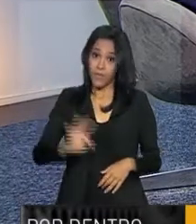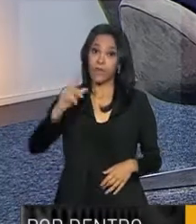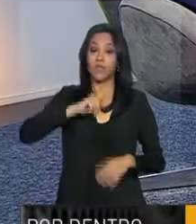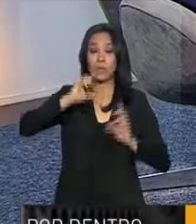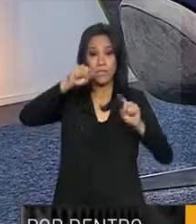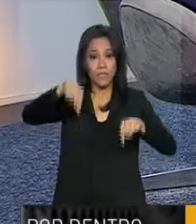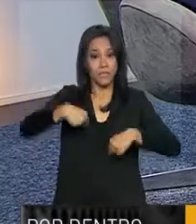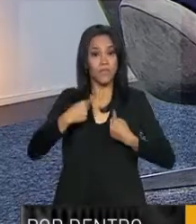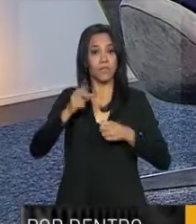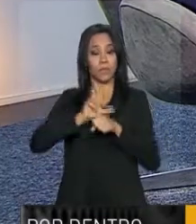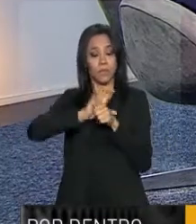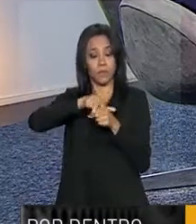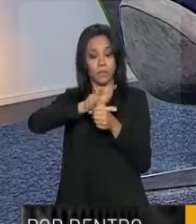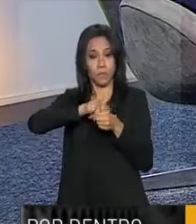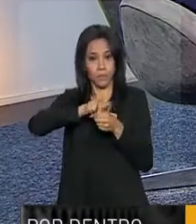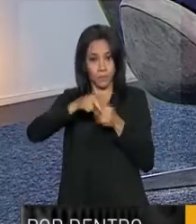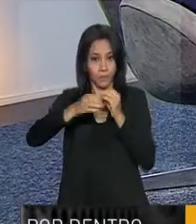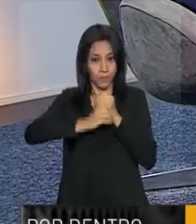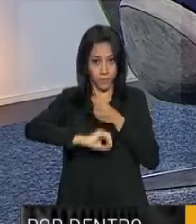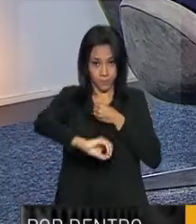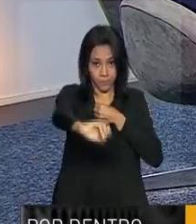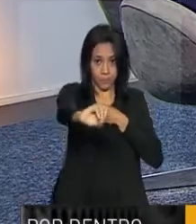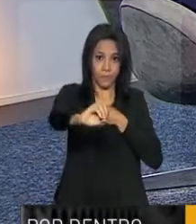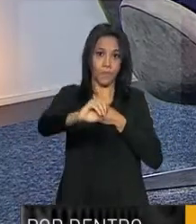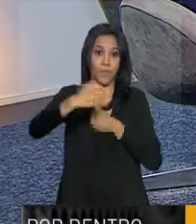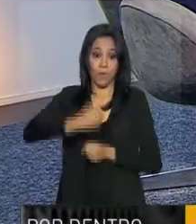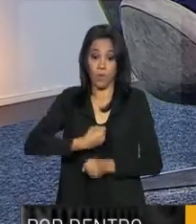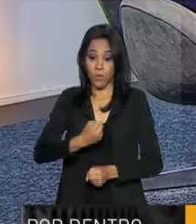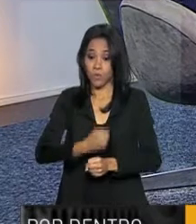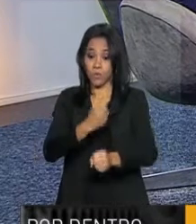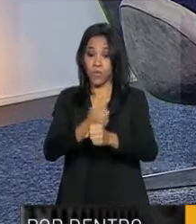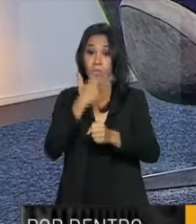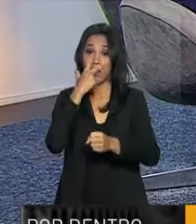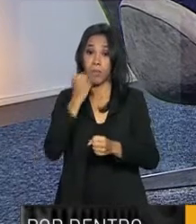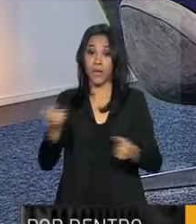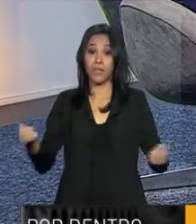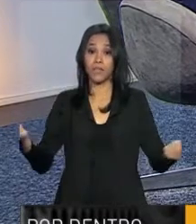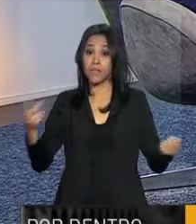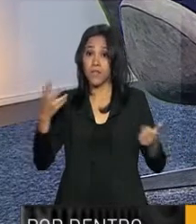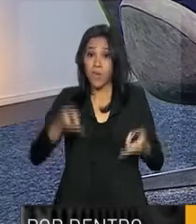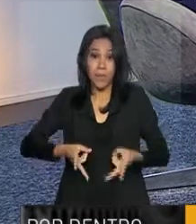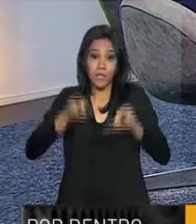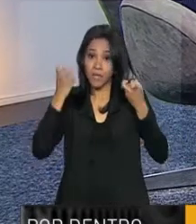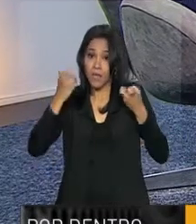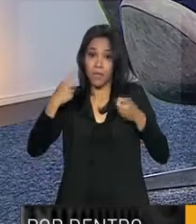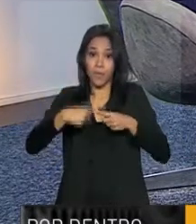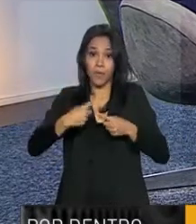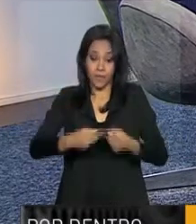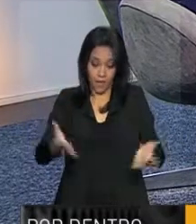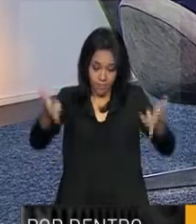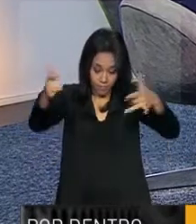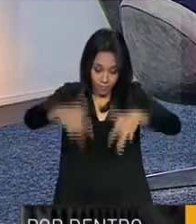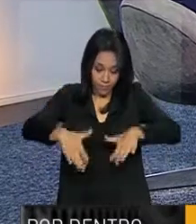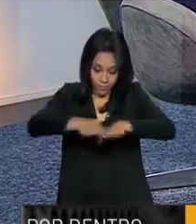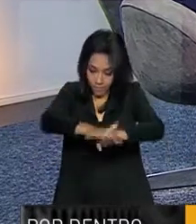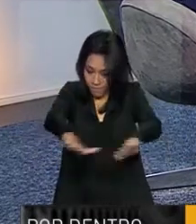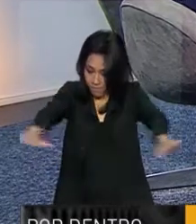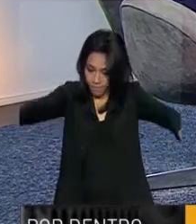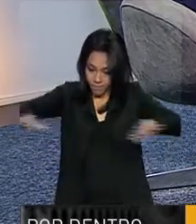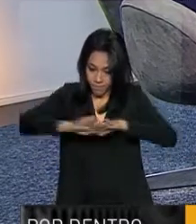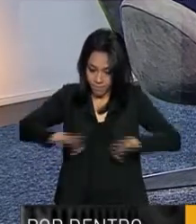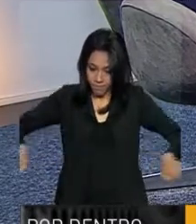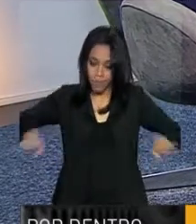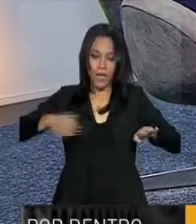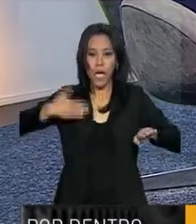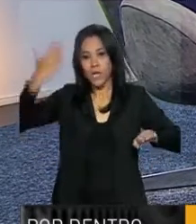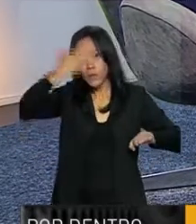vista que é uma obra que os cidadãos não percebe obras que estão por debaixo da terra e que os gestores municipais em grande parte do nosso país